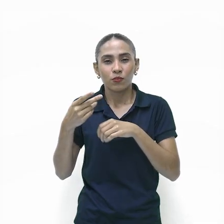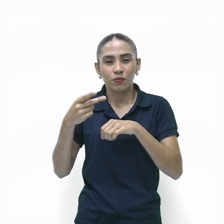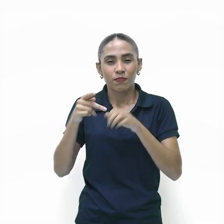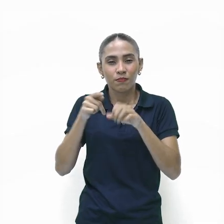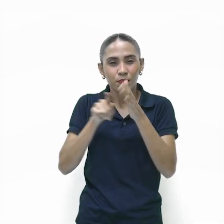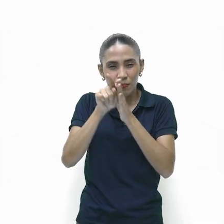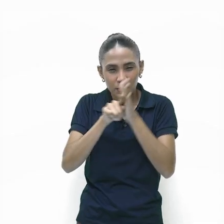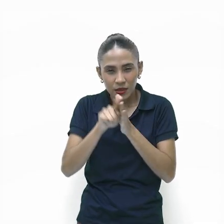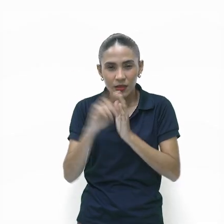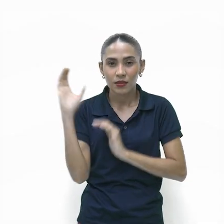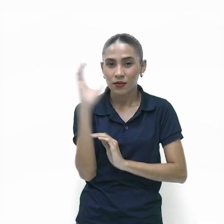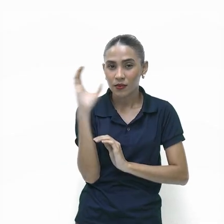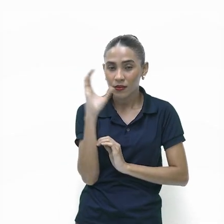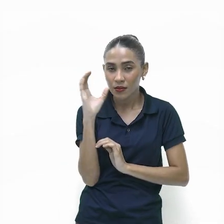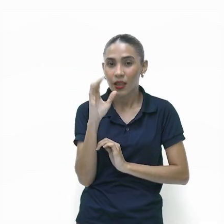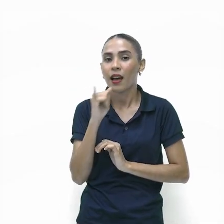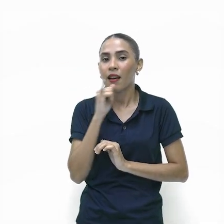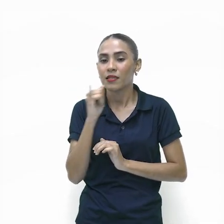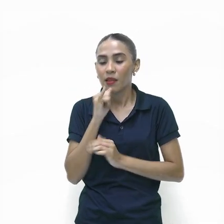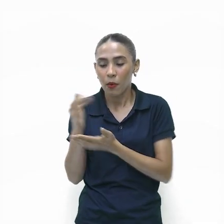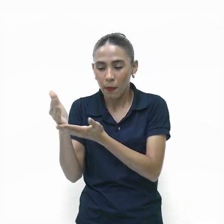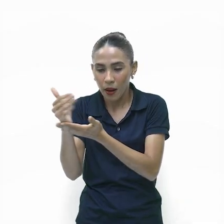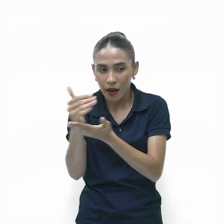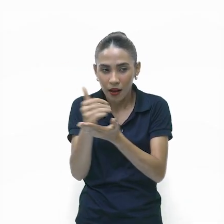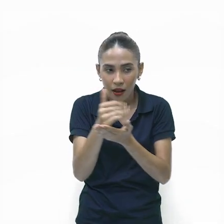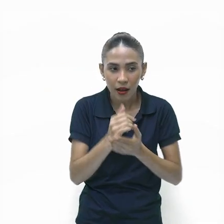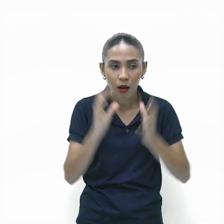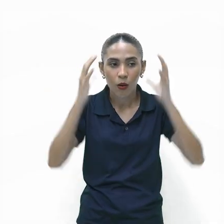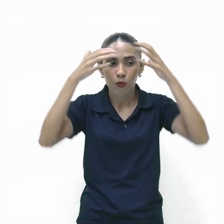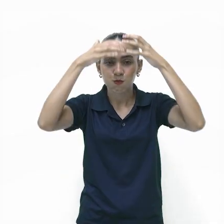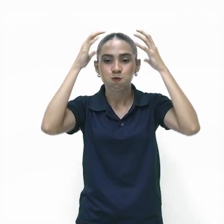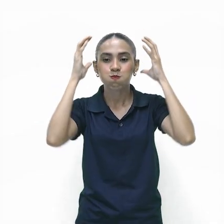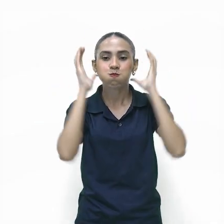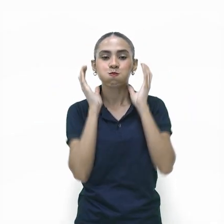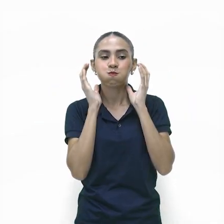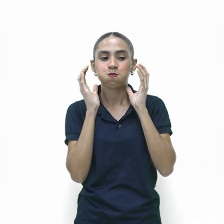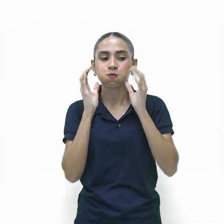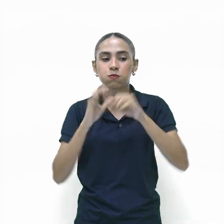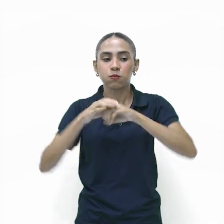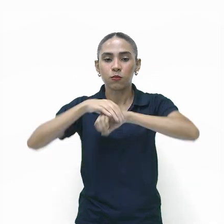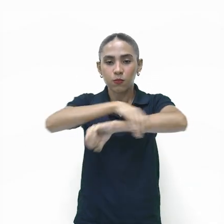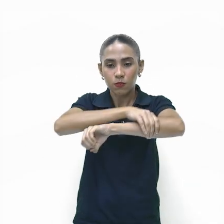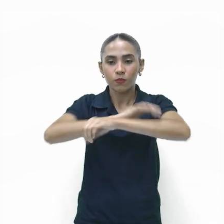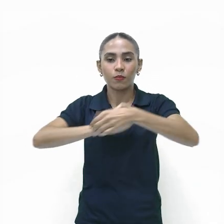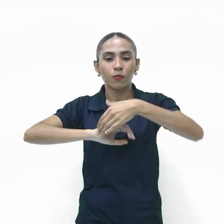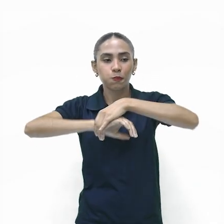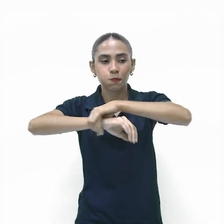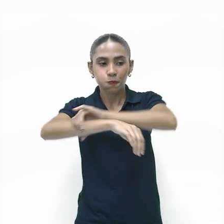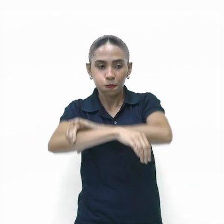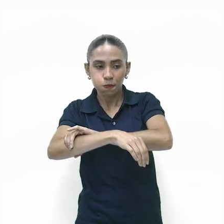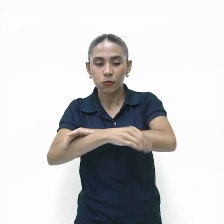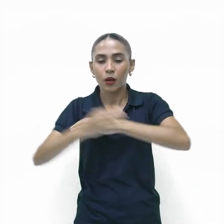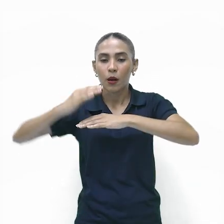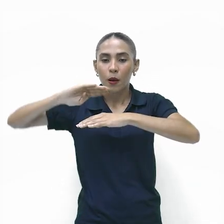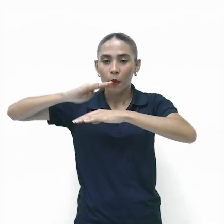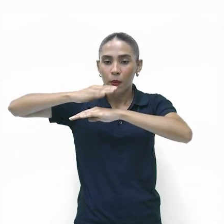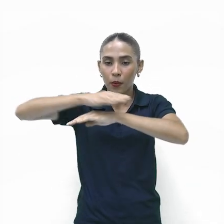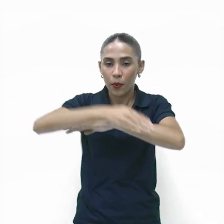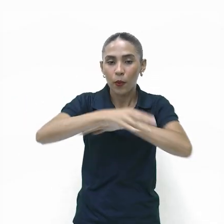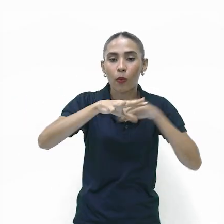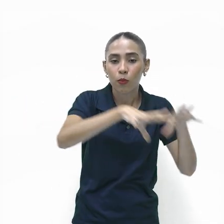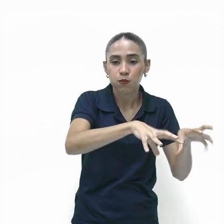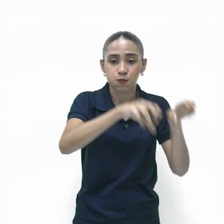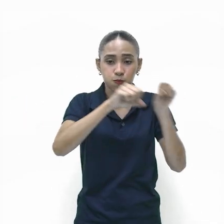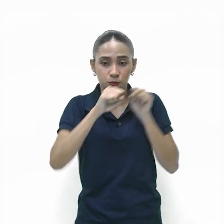eles vão nesses locais com trajes espaciais, coletar amostras, né? Com muito cuidado para não contaminar, né? Não